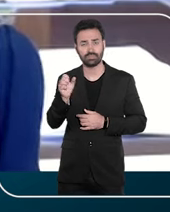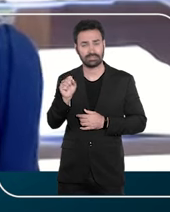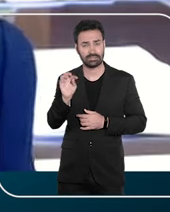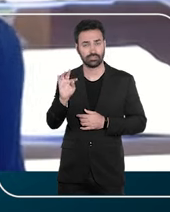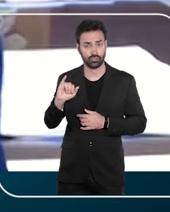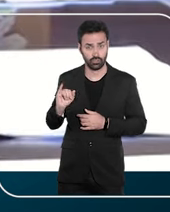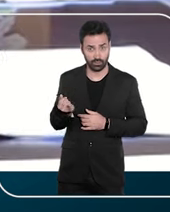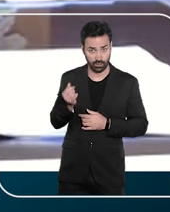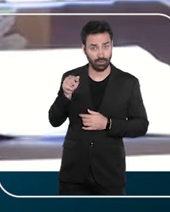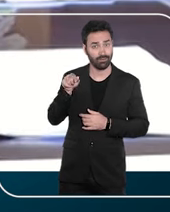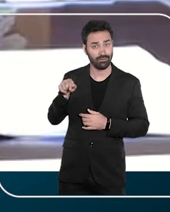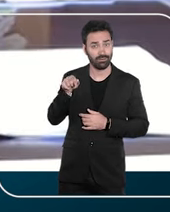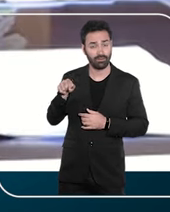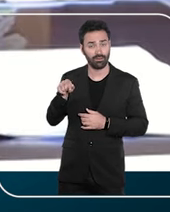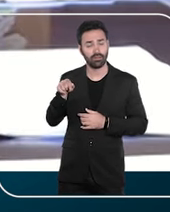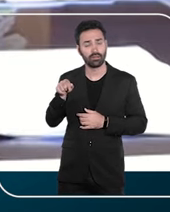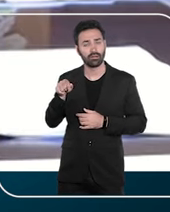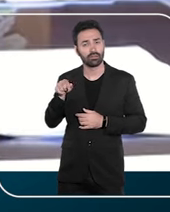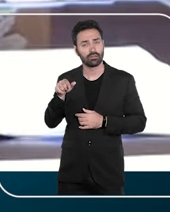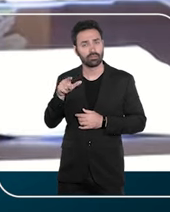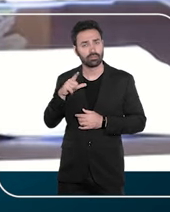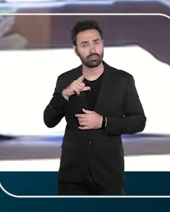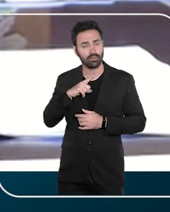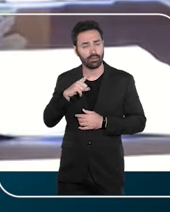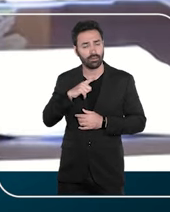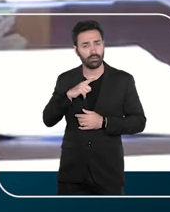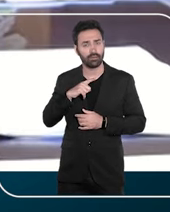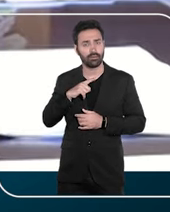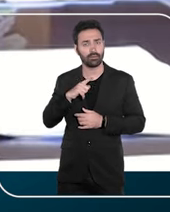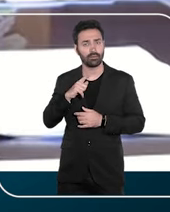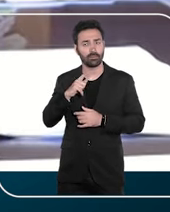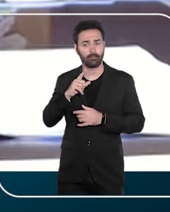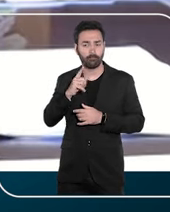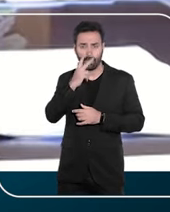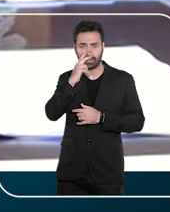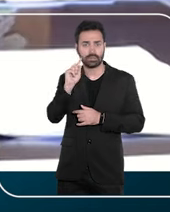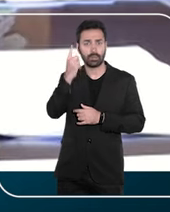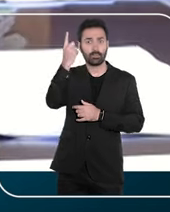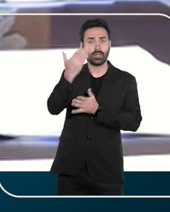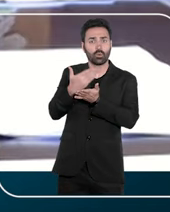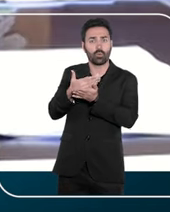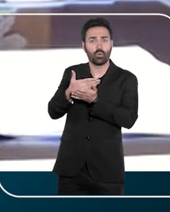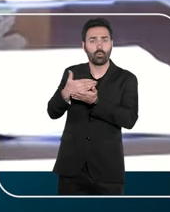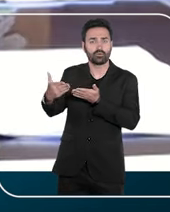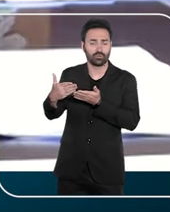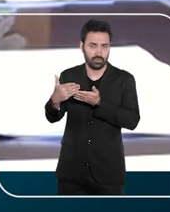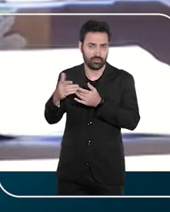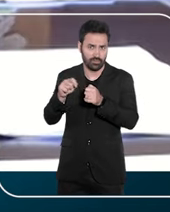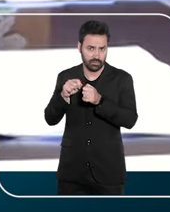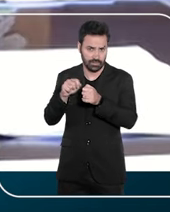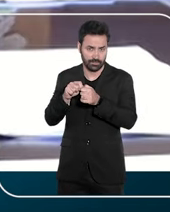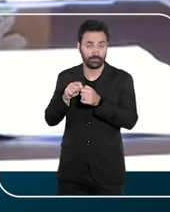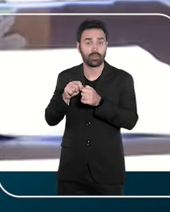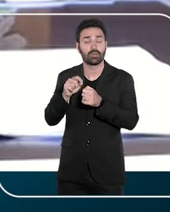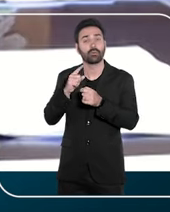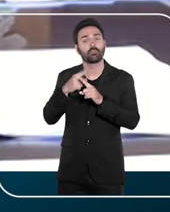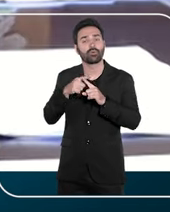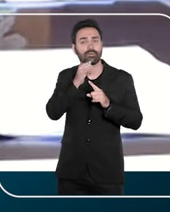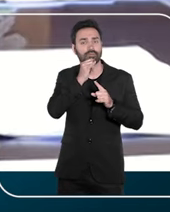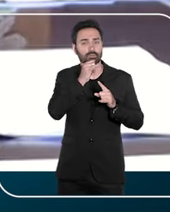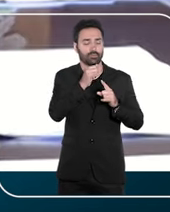questão dos repetitivos, que é a forma que foi encontrada pelo legislador do Código de